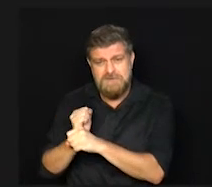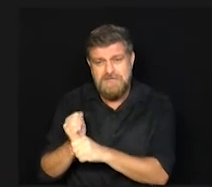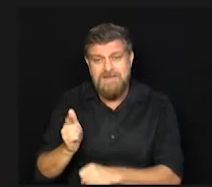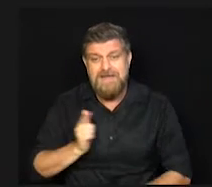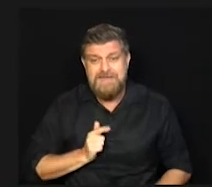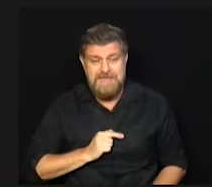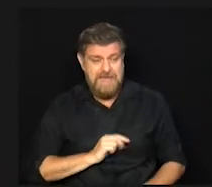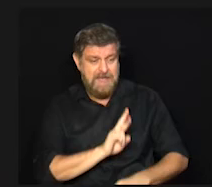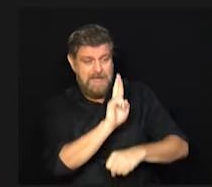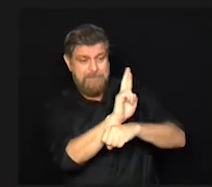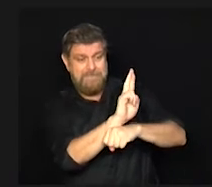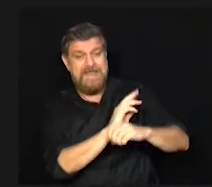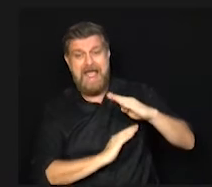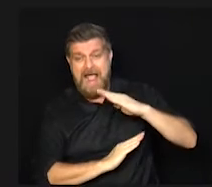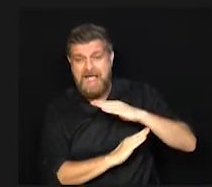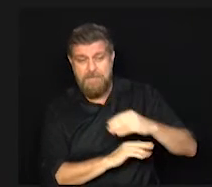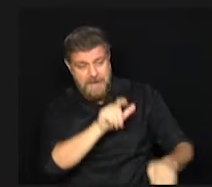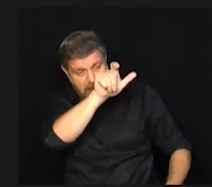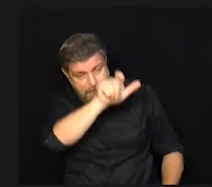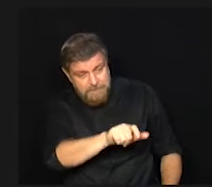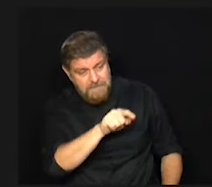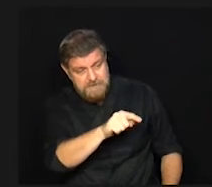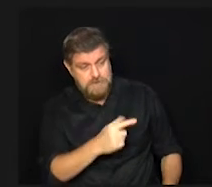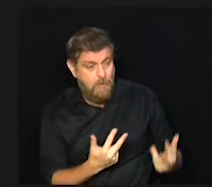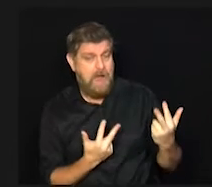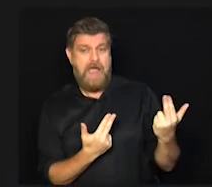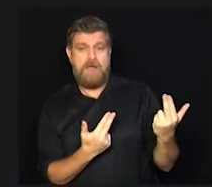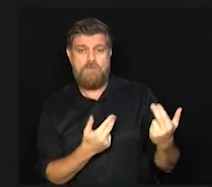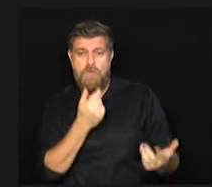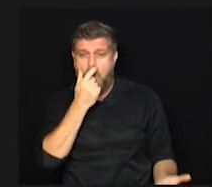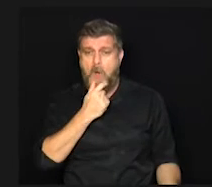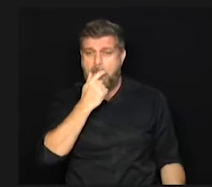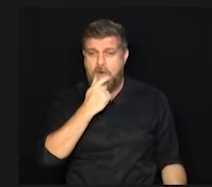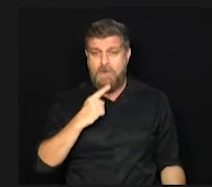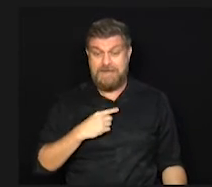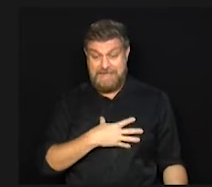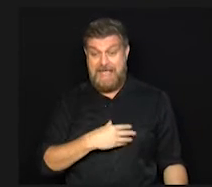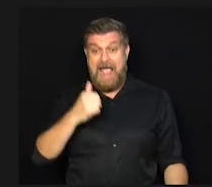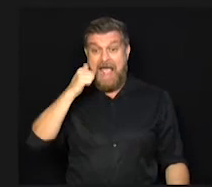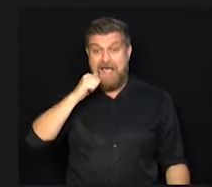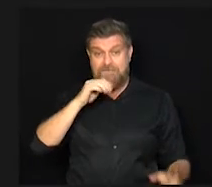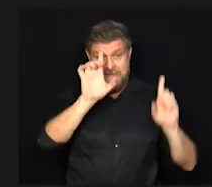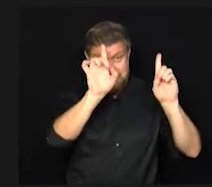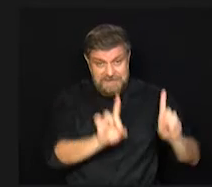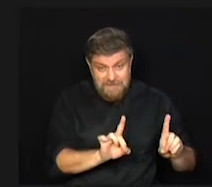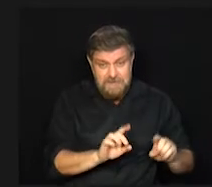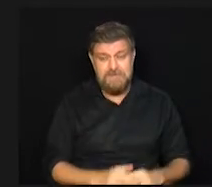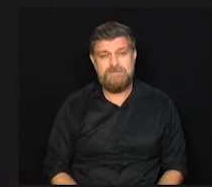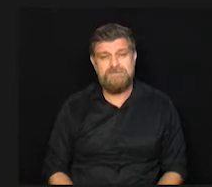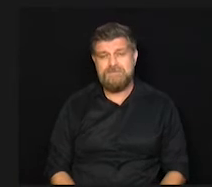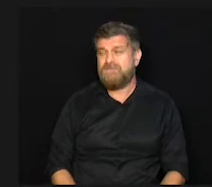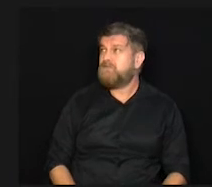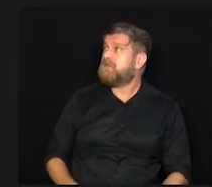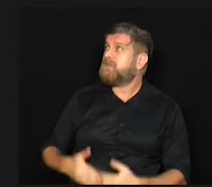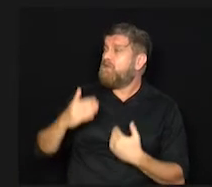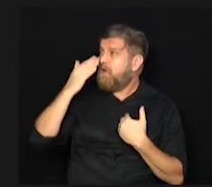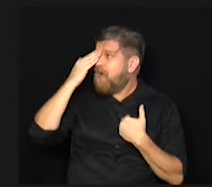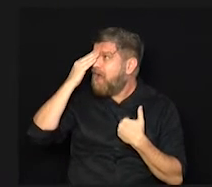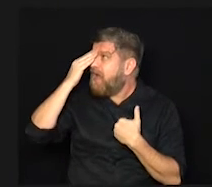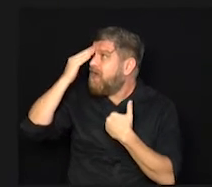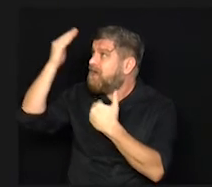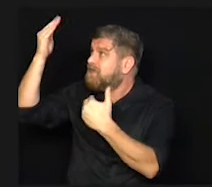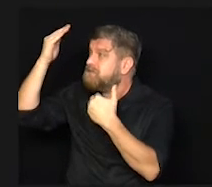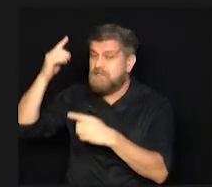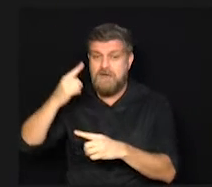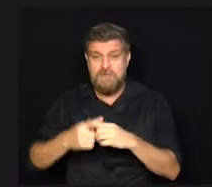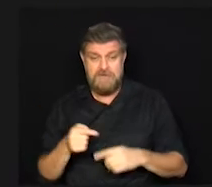né? E gratidão porque eu tenho certeza absoluta que quando a gente